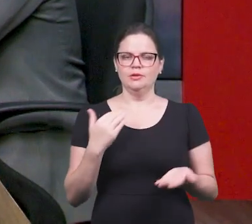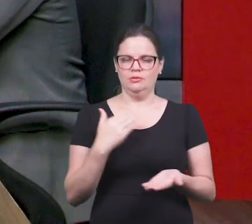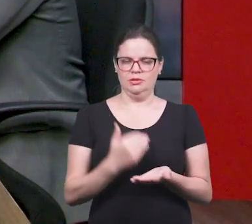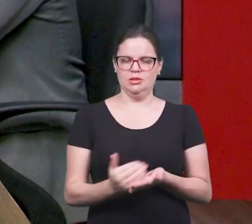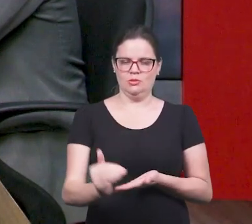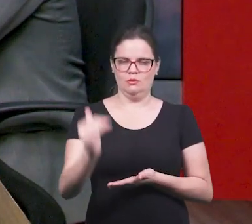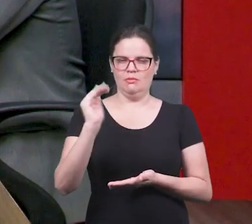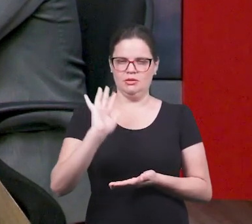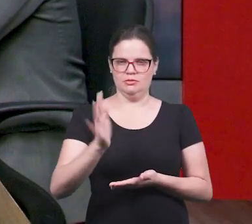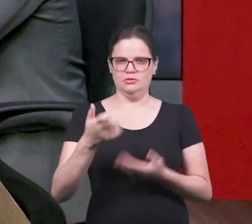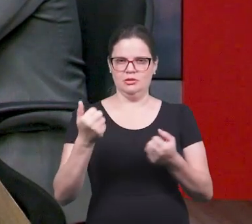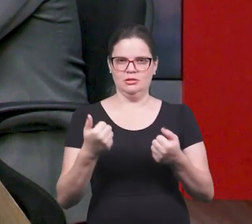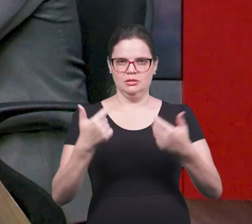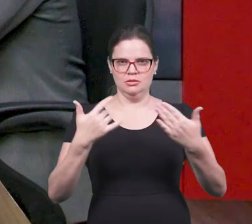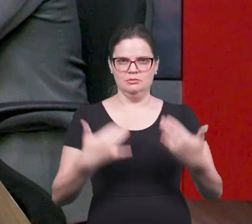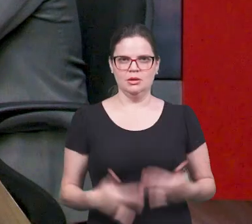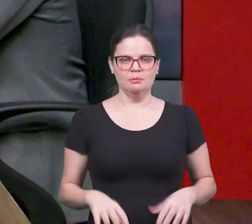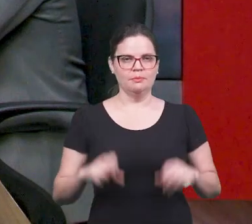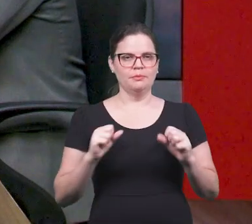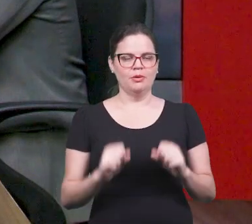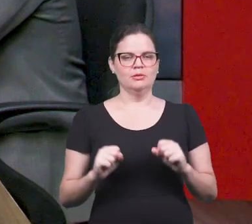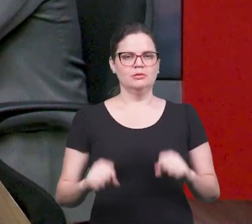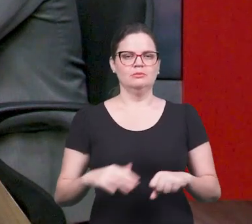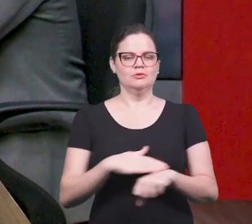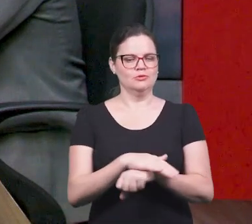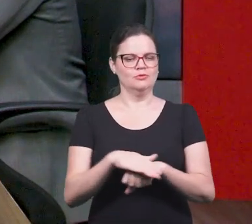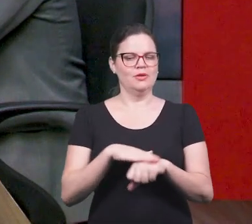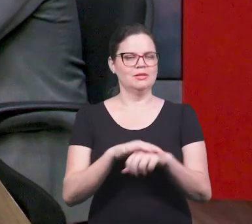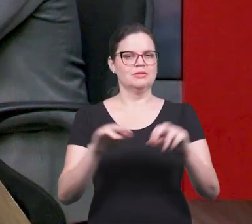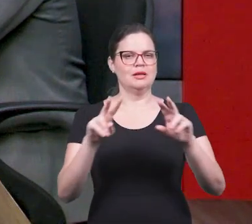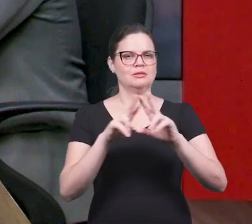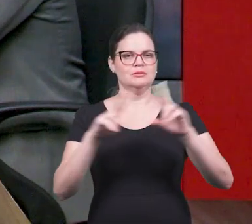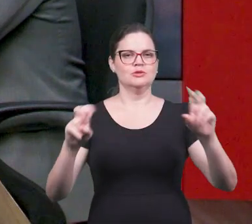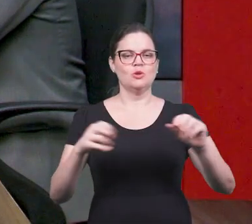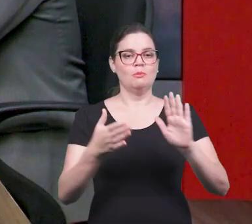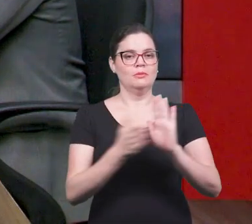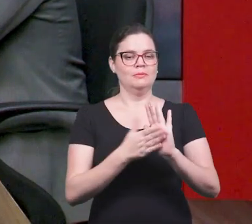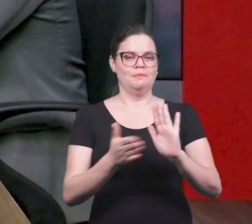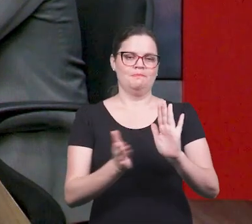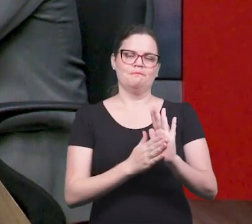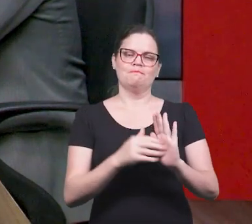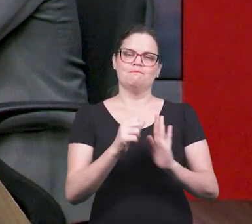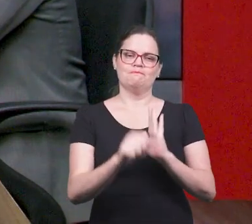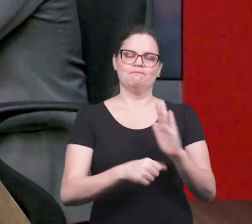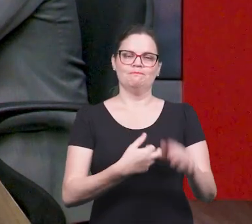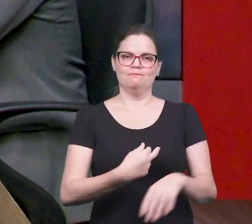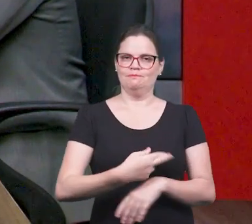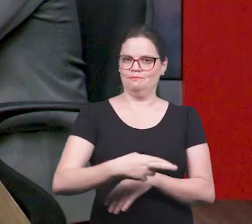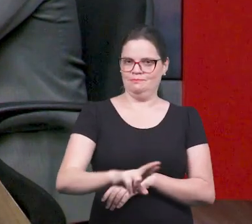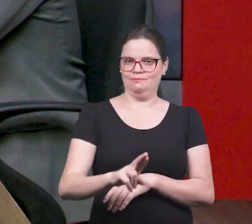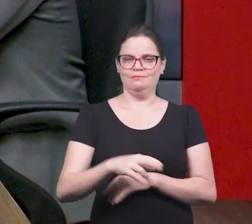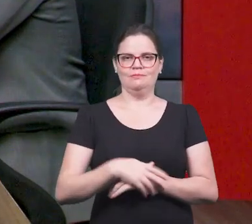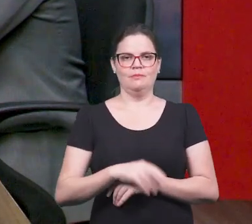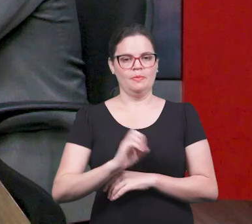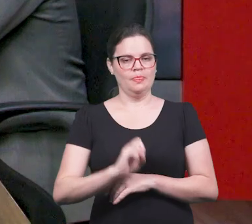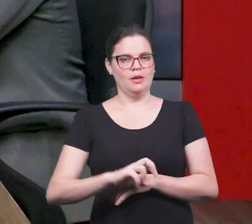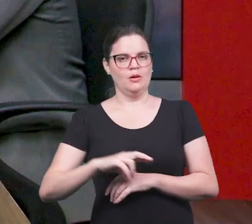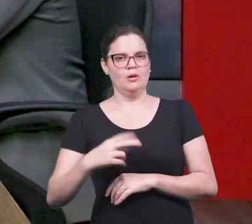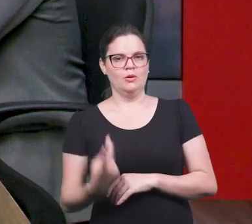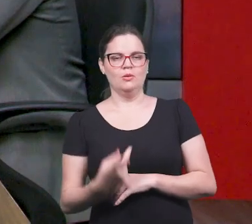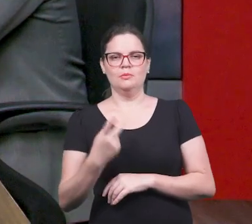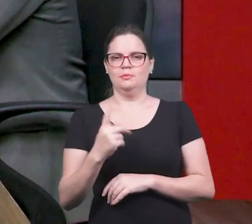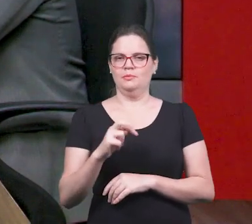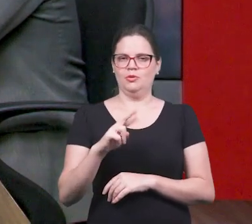né, poderemos agora falar um pouquinho, né, sobre reforma protestante ou também reforma